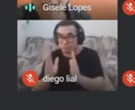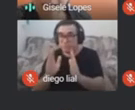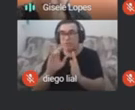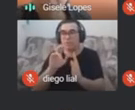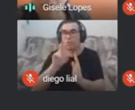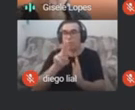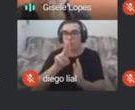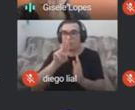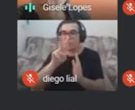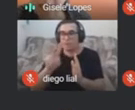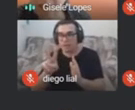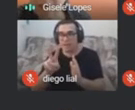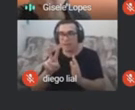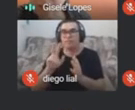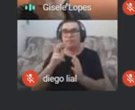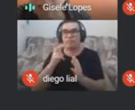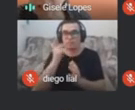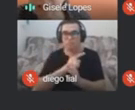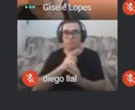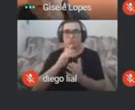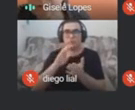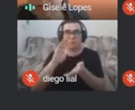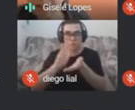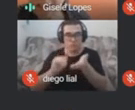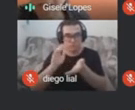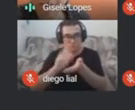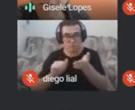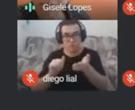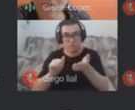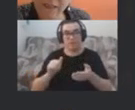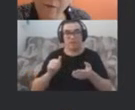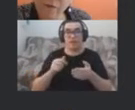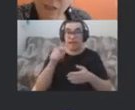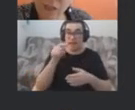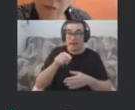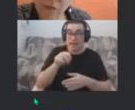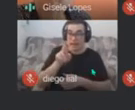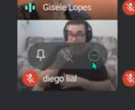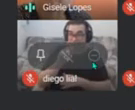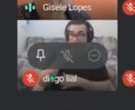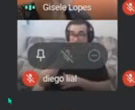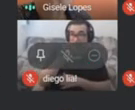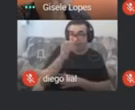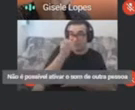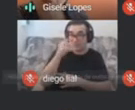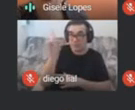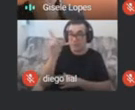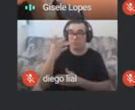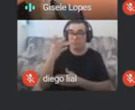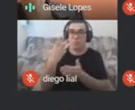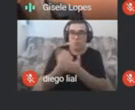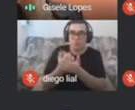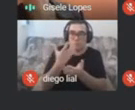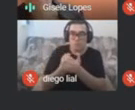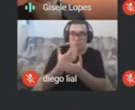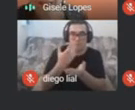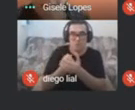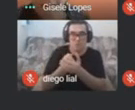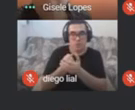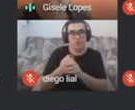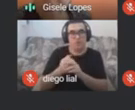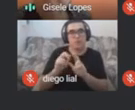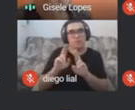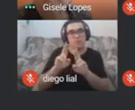analisar, eles absorvem radiação na região do ultravioleta, e nós vamos ter, então, um sinalzinho lá de absorção, que nós